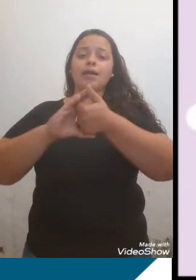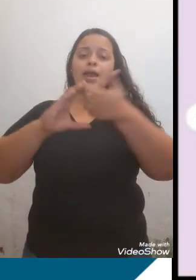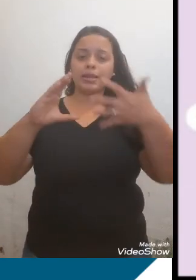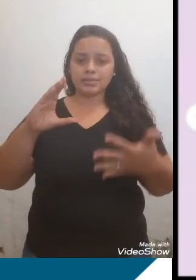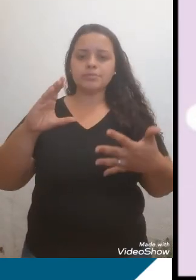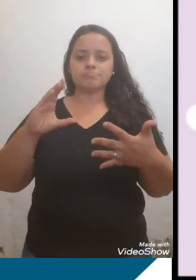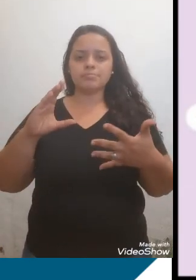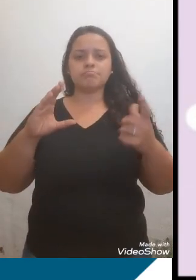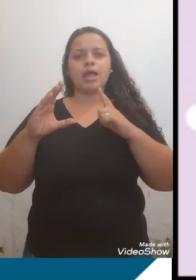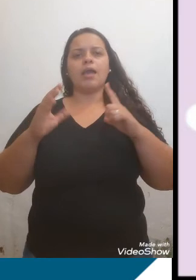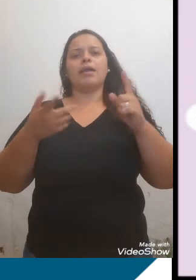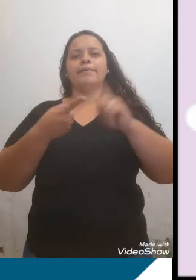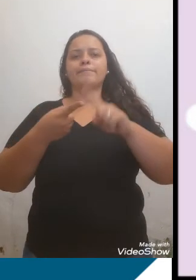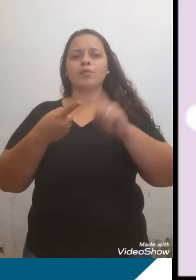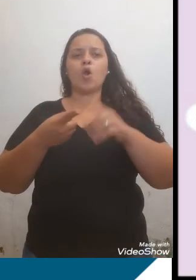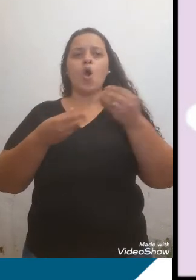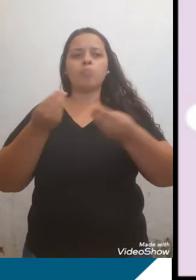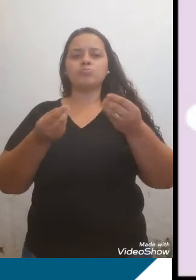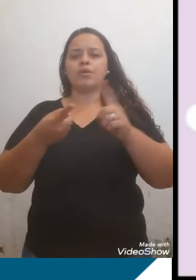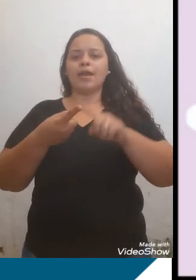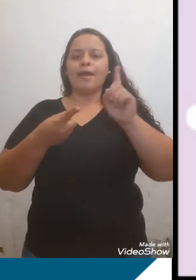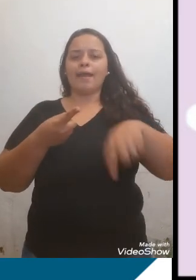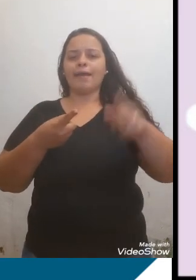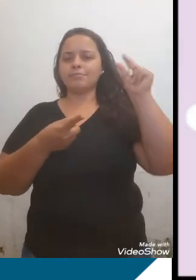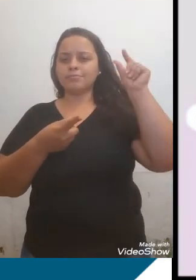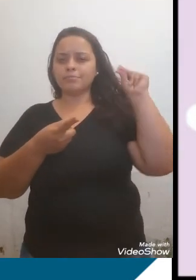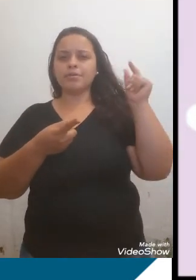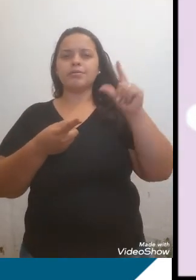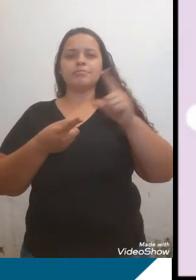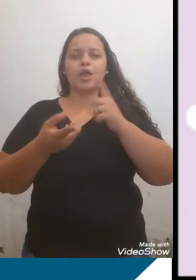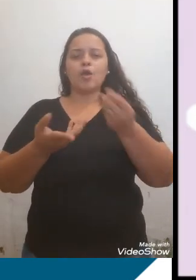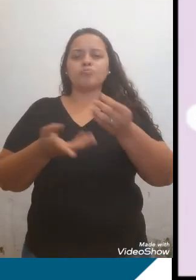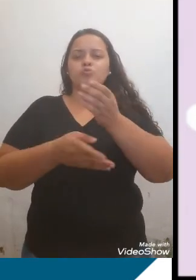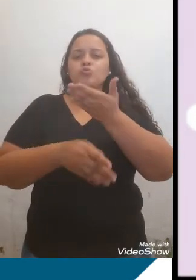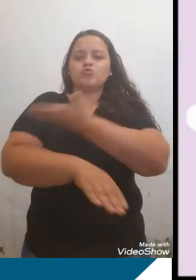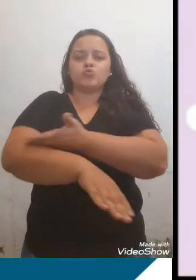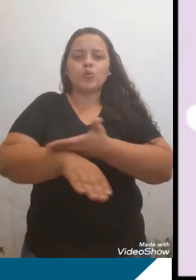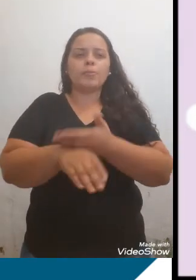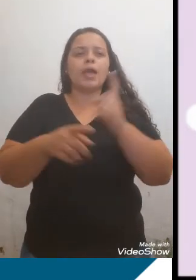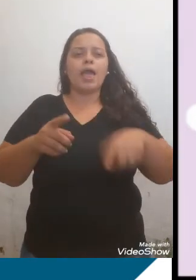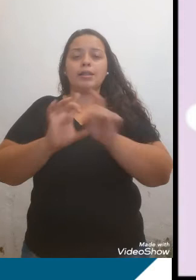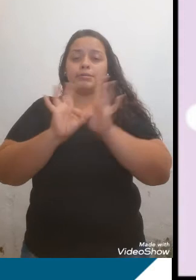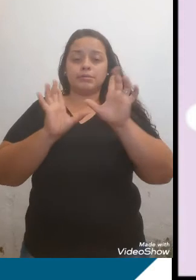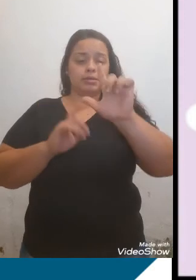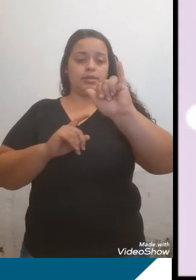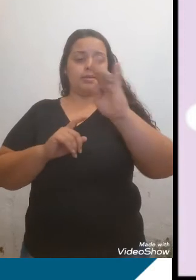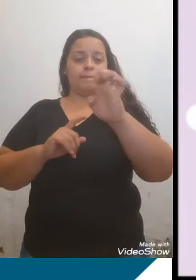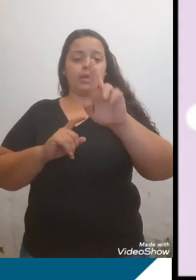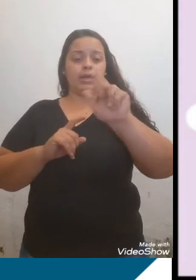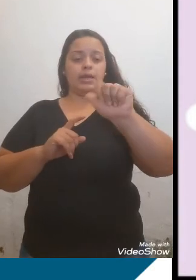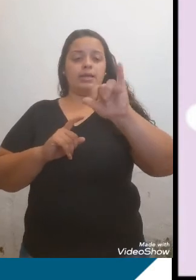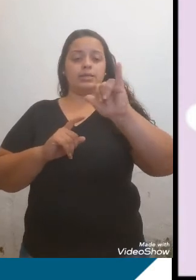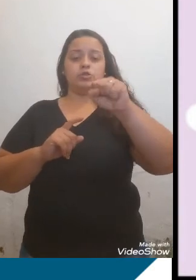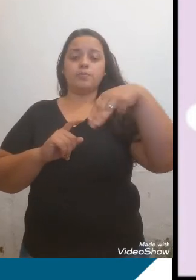a gente pode apontar a doutrina social predominante, que era a do liberalismo. Então, o liberalismo será aquela corrente